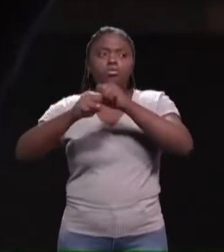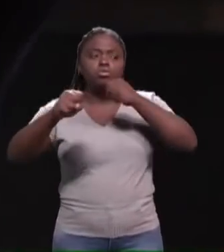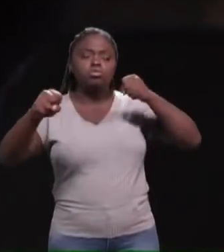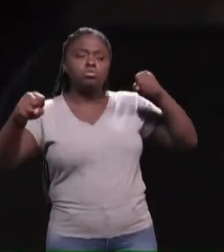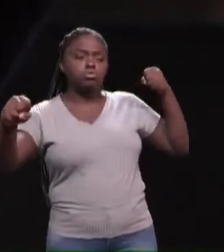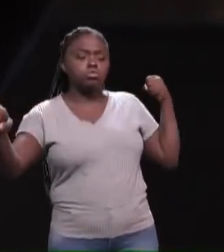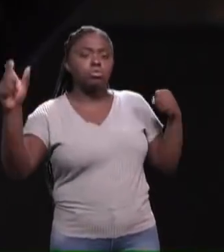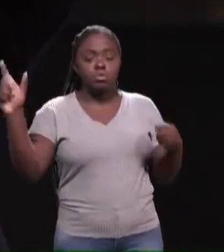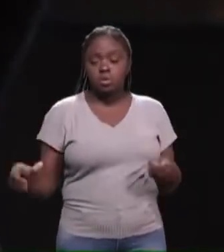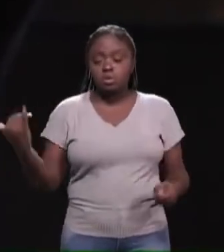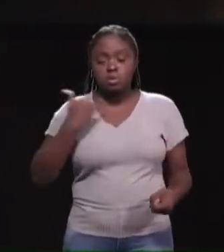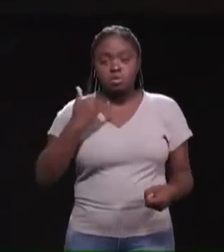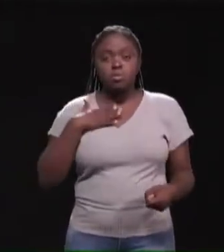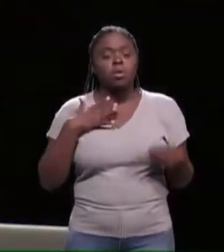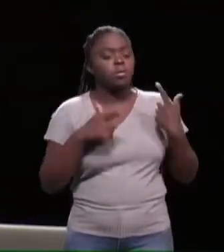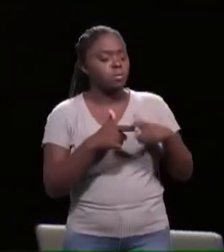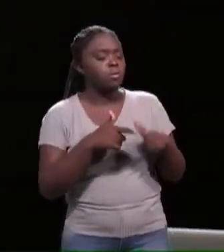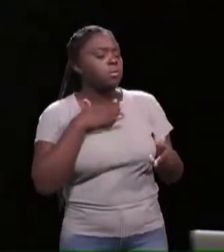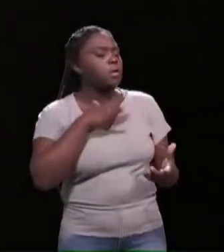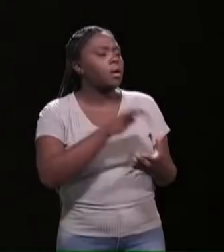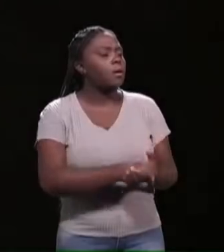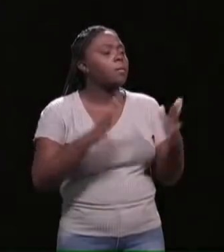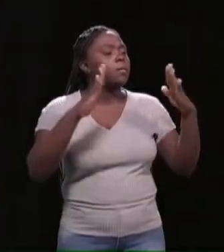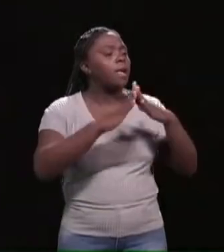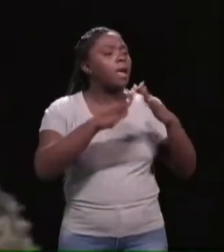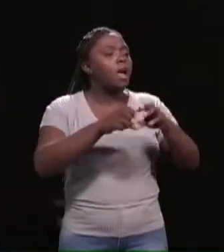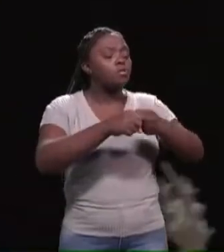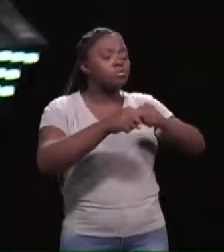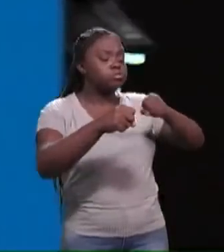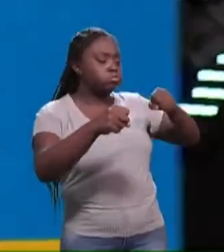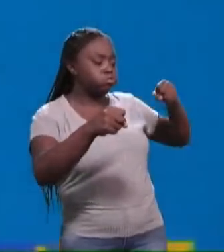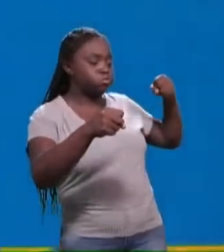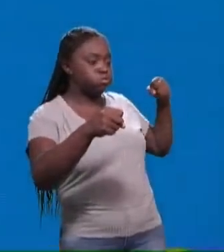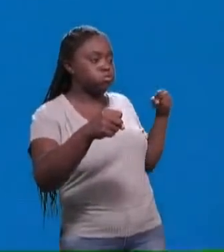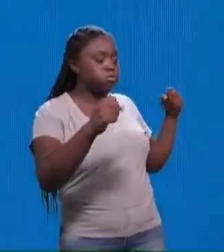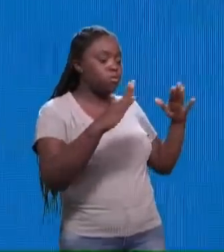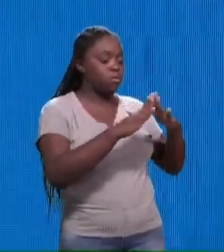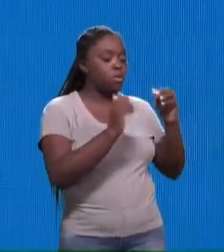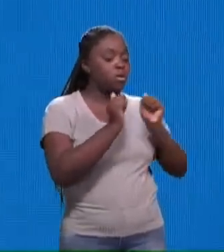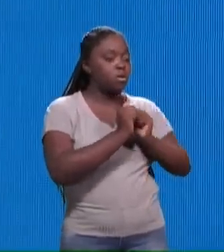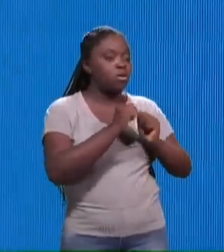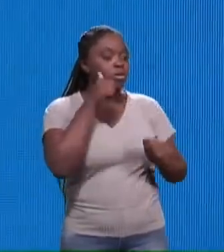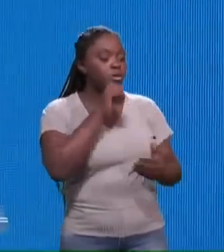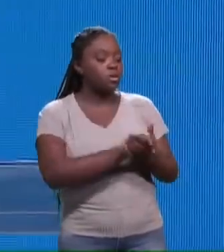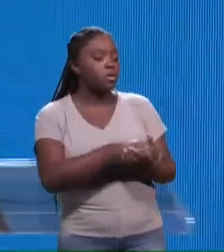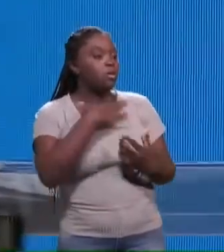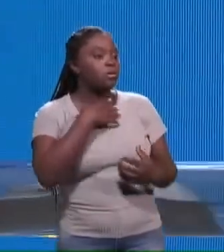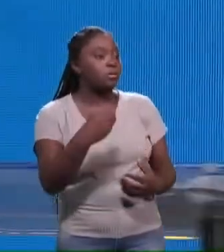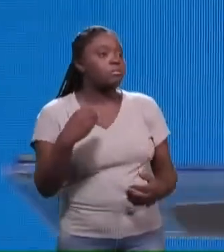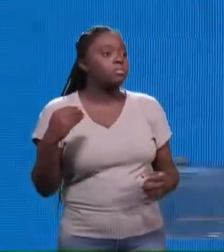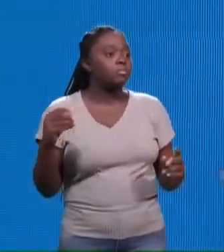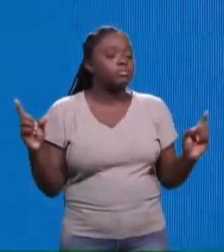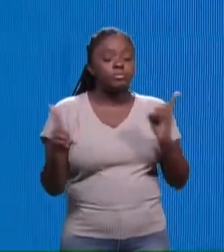falou isso para mim. O problema do meu casamento é que minha casa é grande demais. E mora eu, minha mulher e mais um filho. A gente nem se